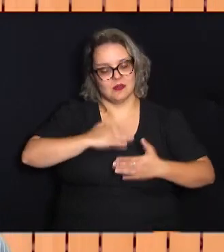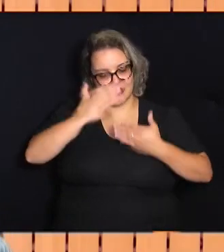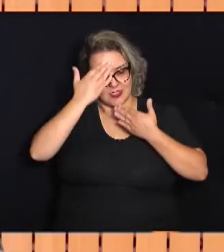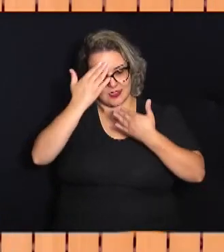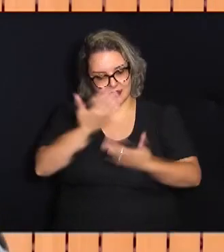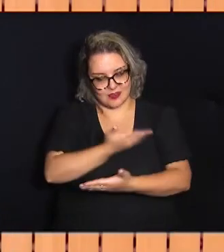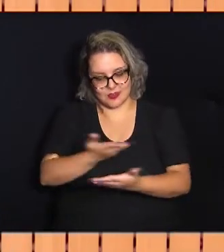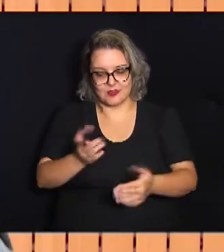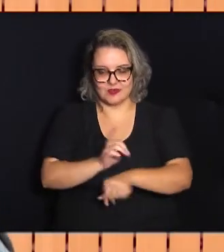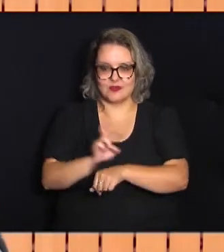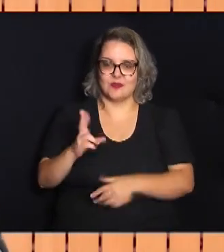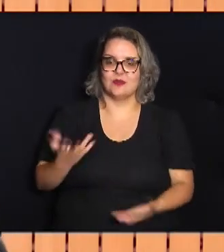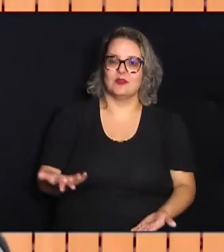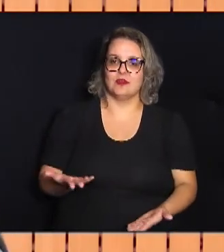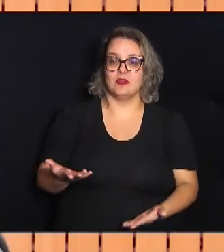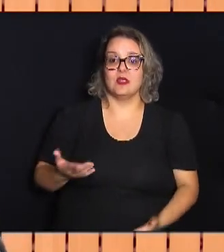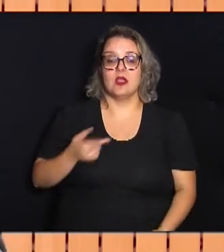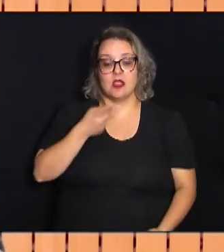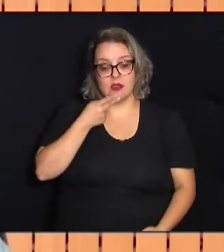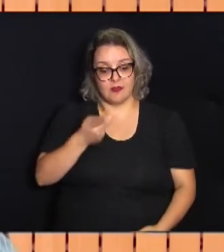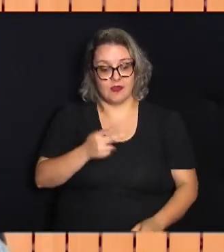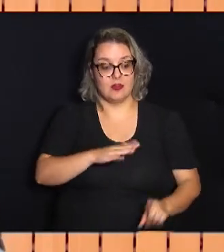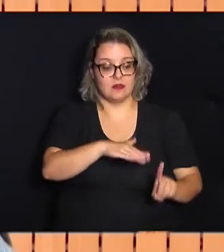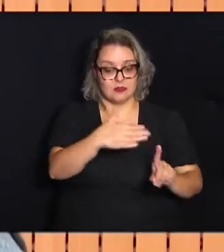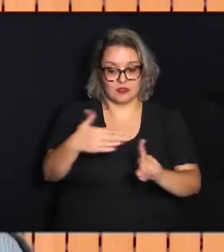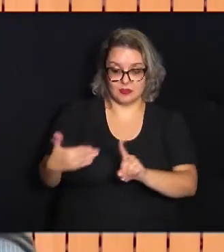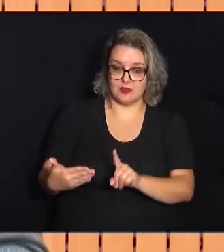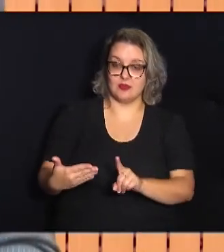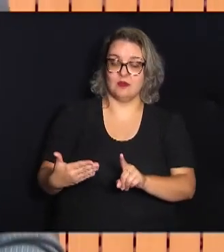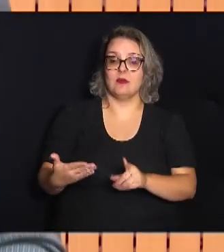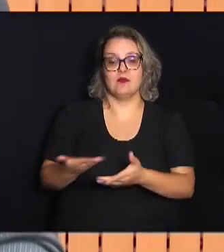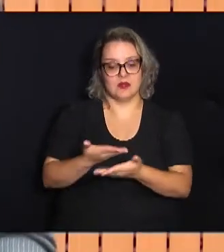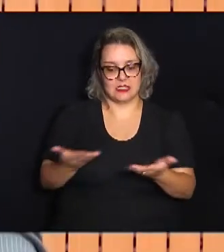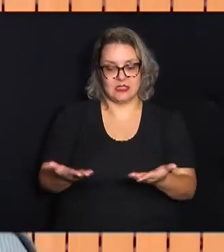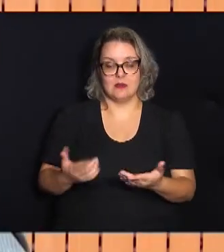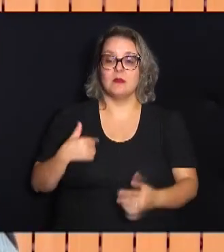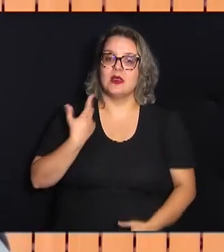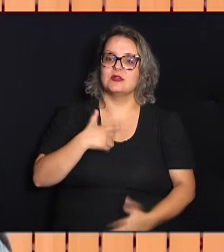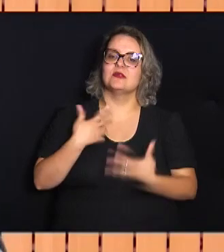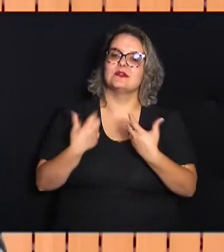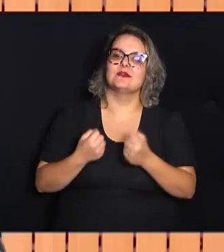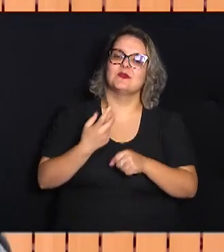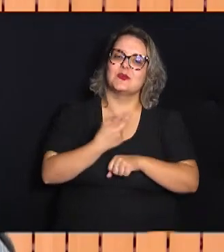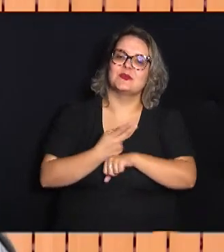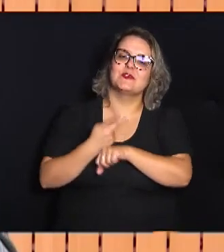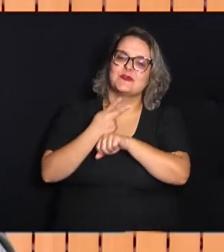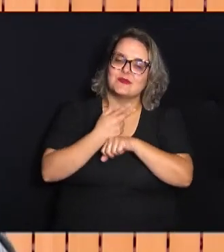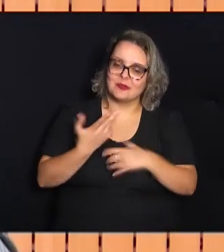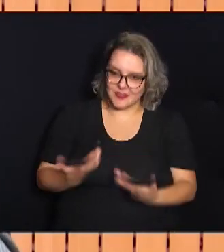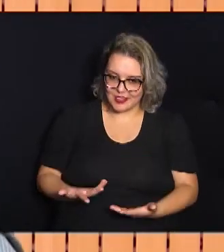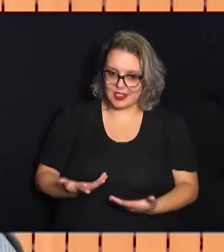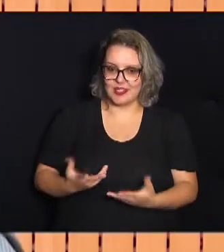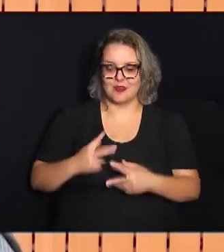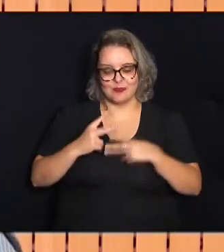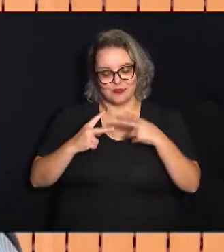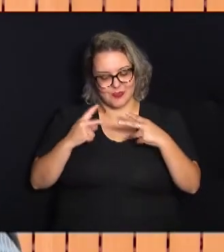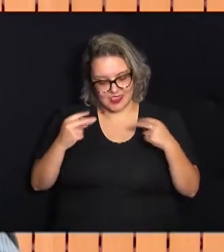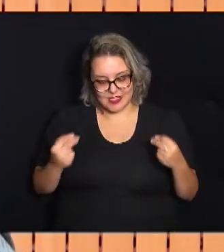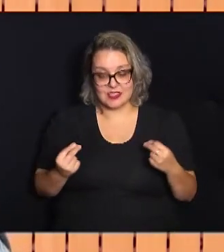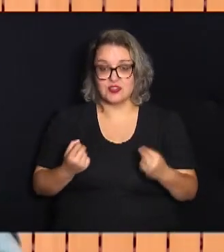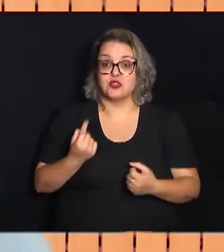sempre digo que vocês são os homenageados, mas os presenteados somos nós, vereadores, que pudemos, de alguma